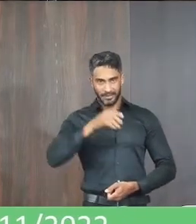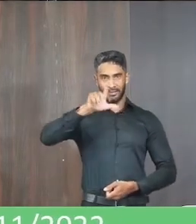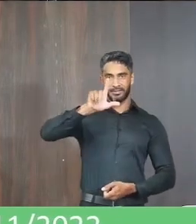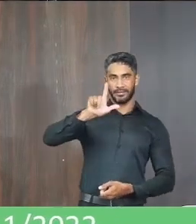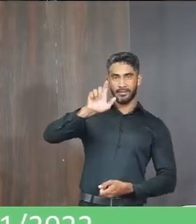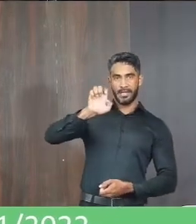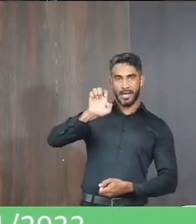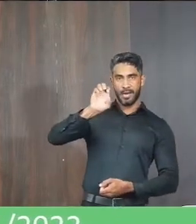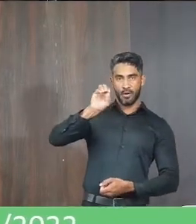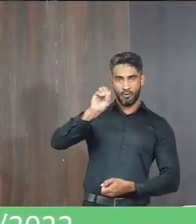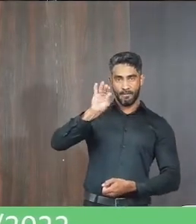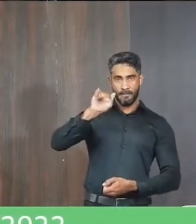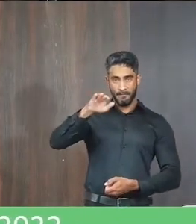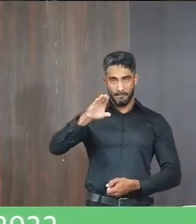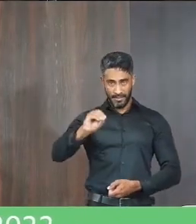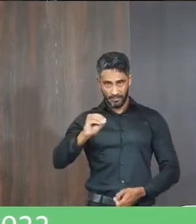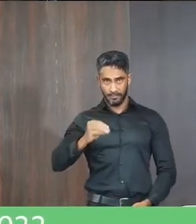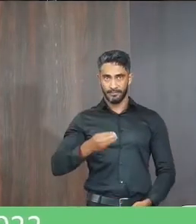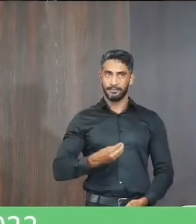Leobino Antunes de Bem.